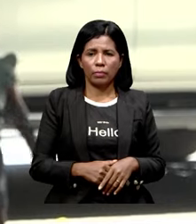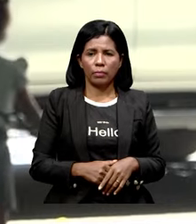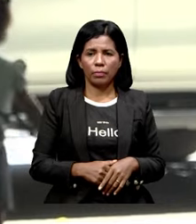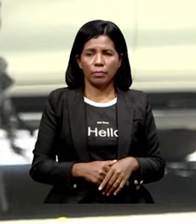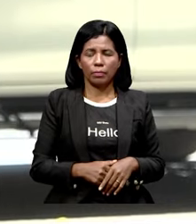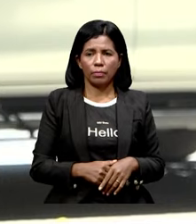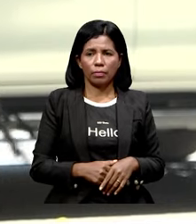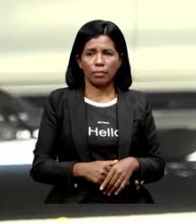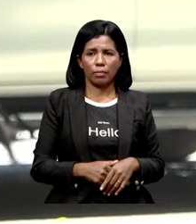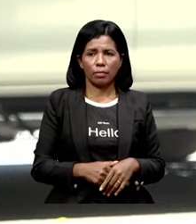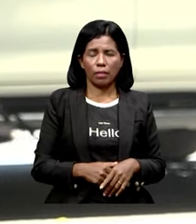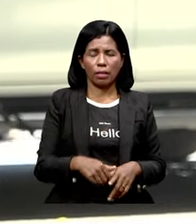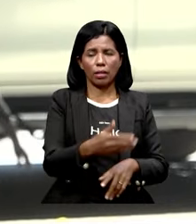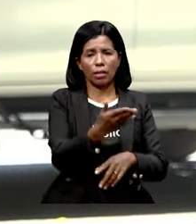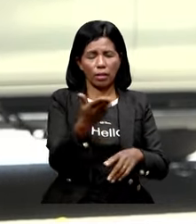E me vê